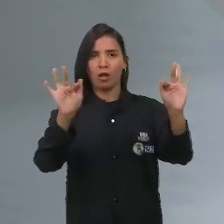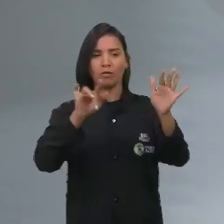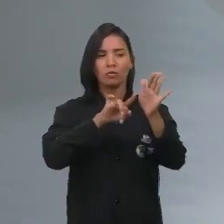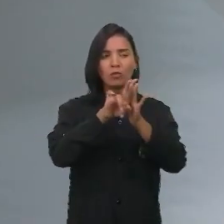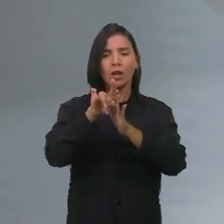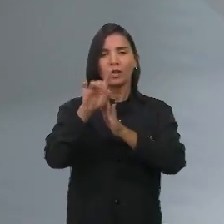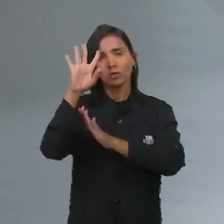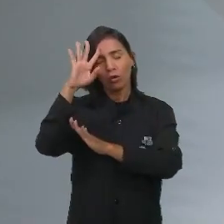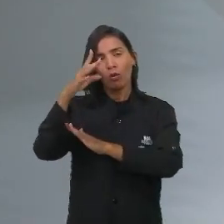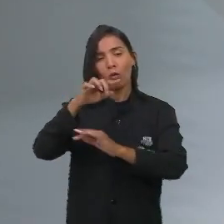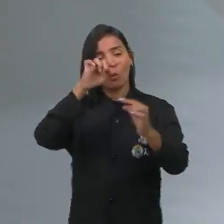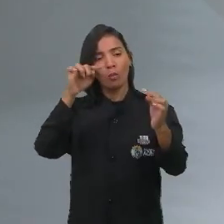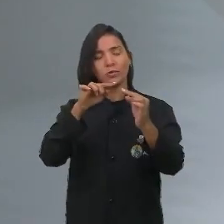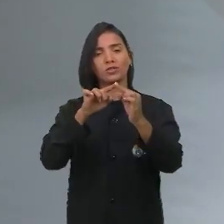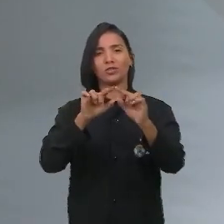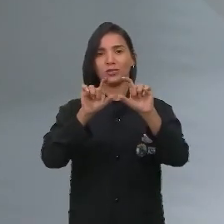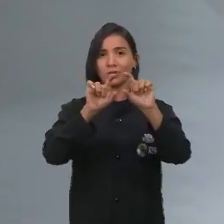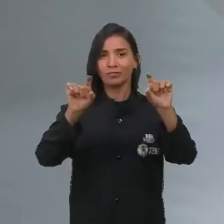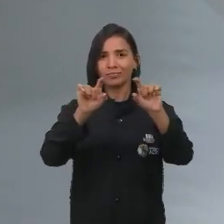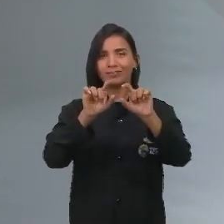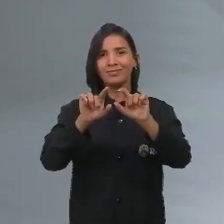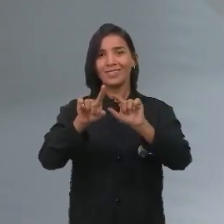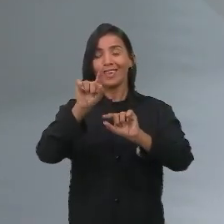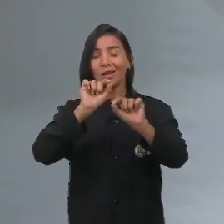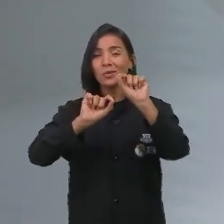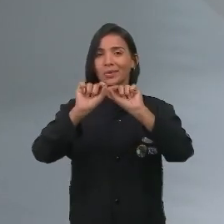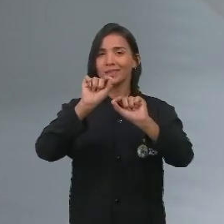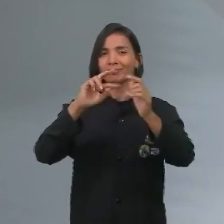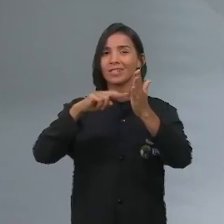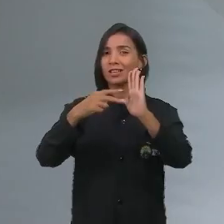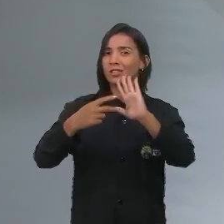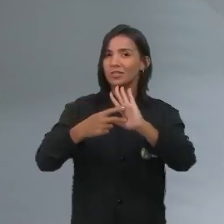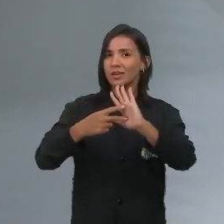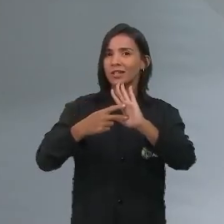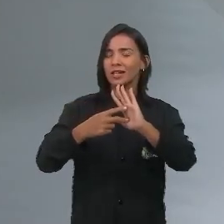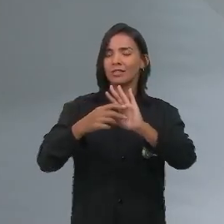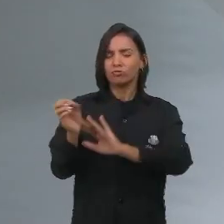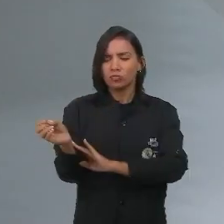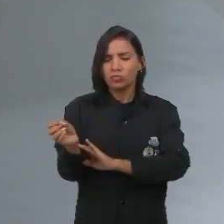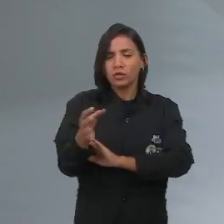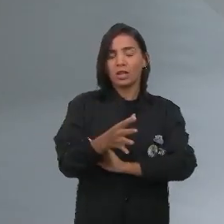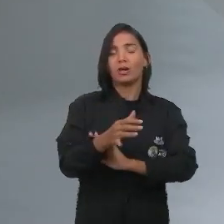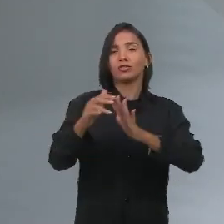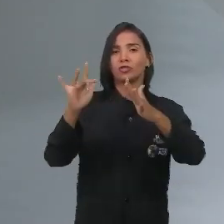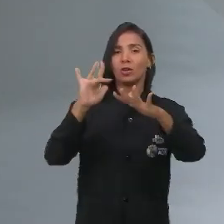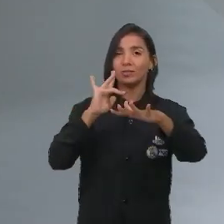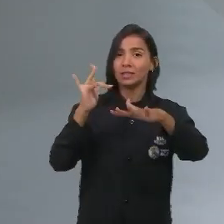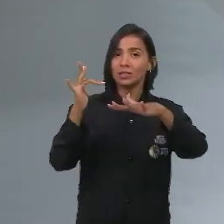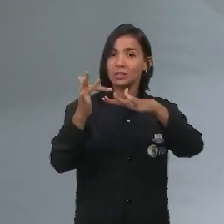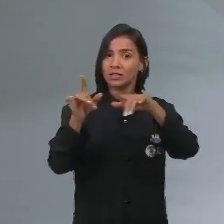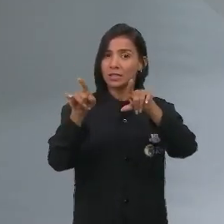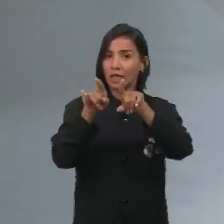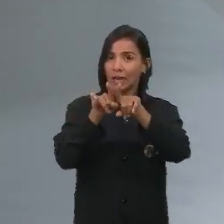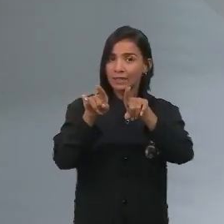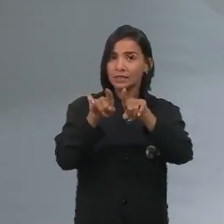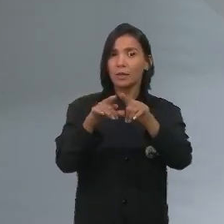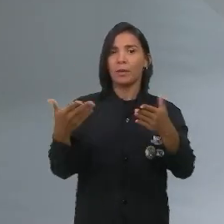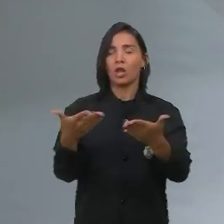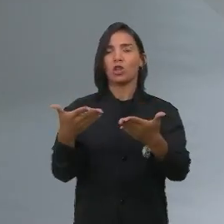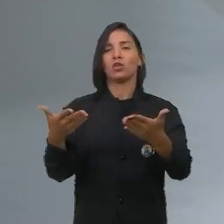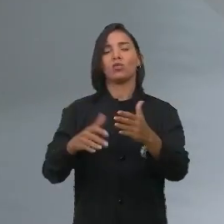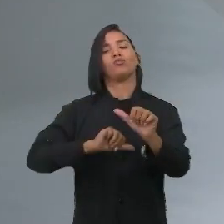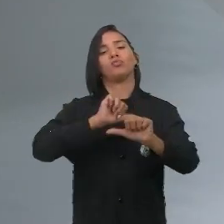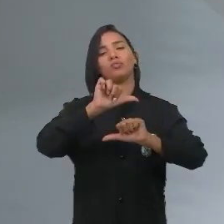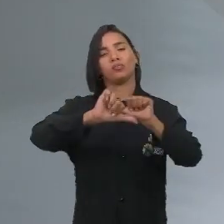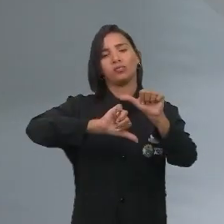selfies, ou em outras palavras, o enunciado ele está tratando das novas mídias sociais que hoje são